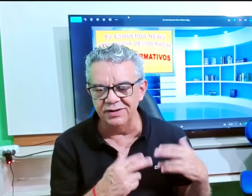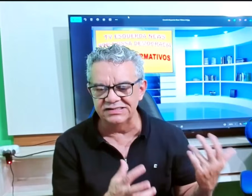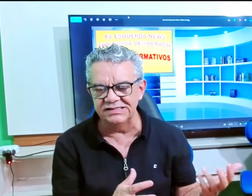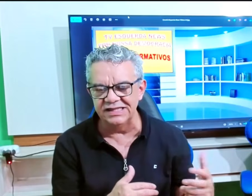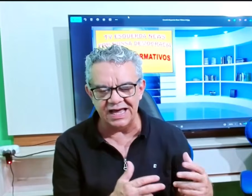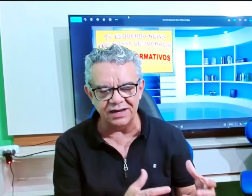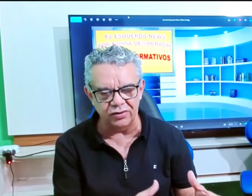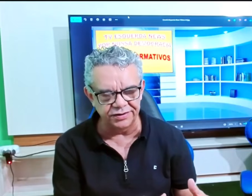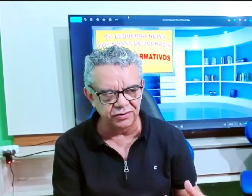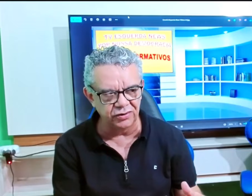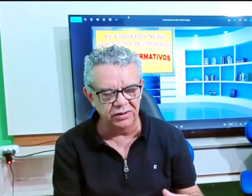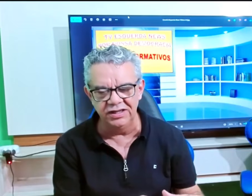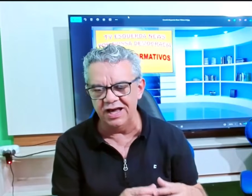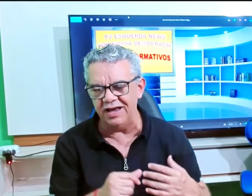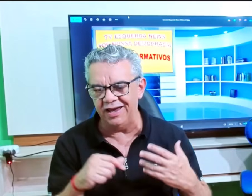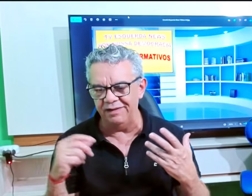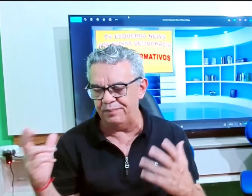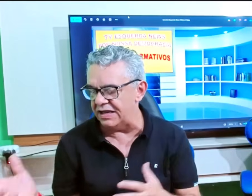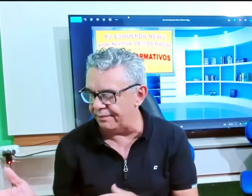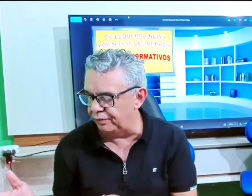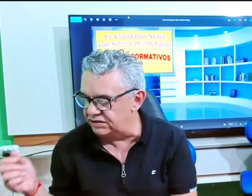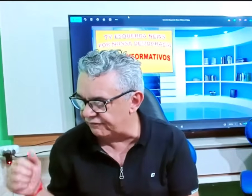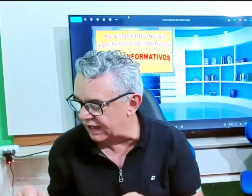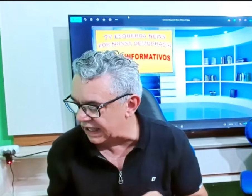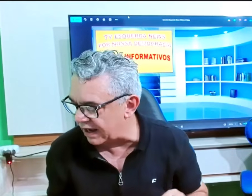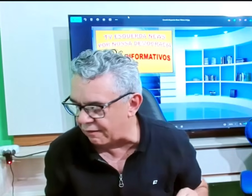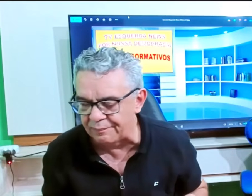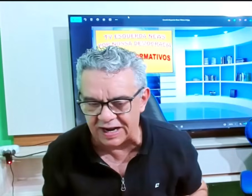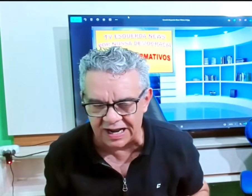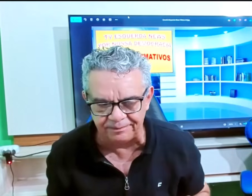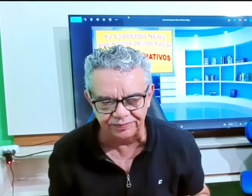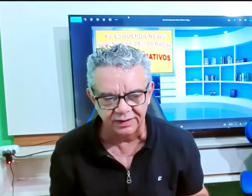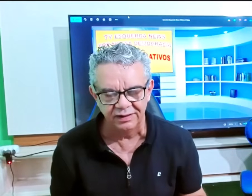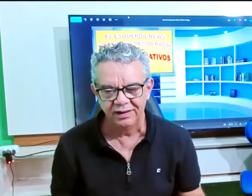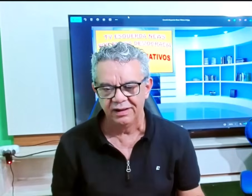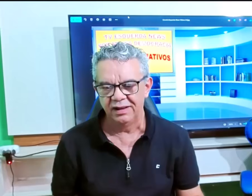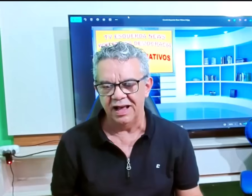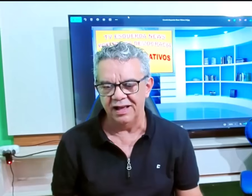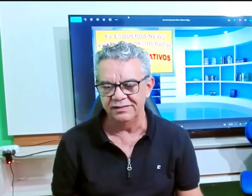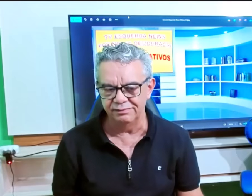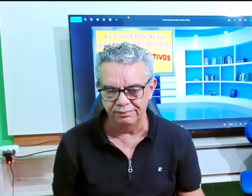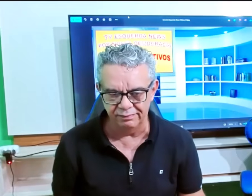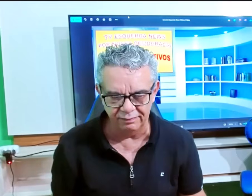lado não existe nada contra o Lulinha, ele pede à Polícia Federal para